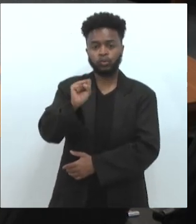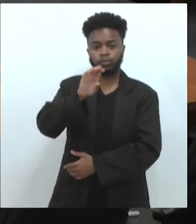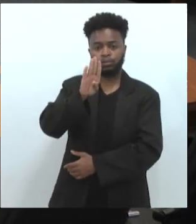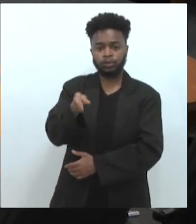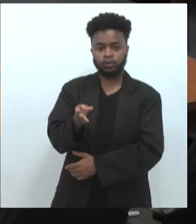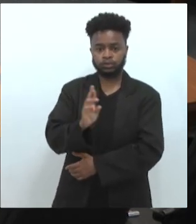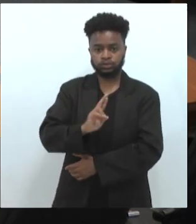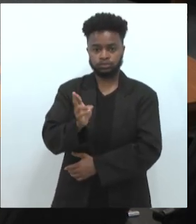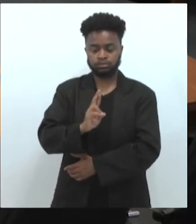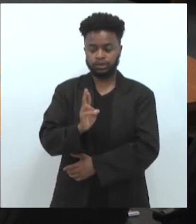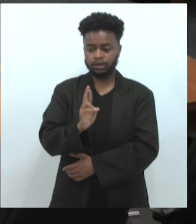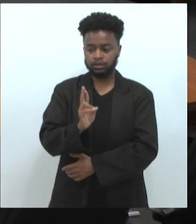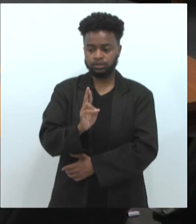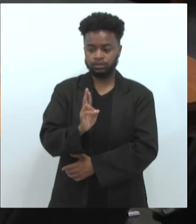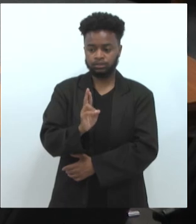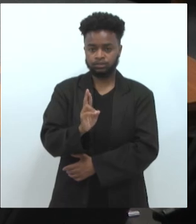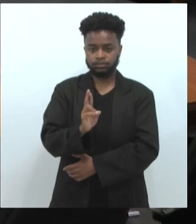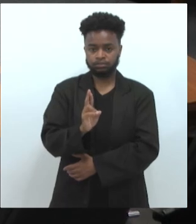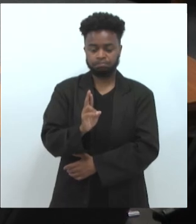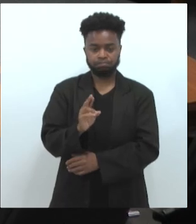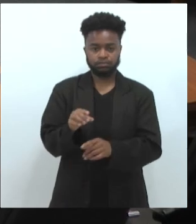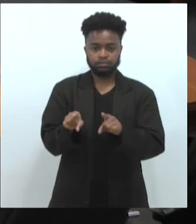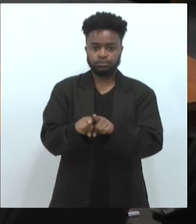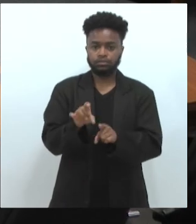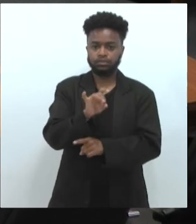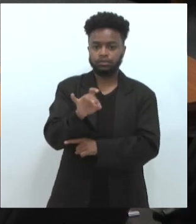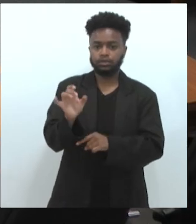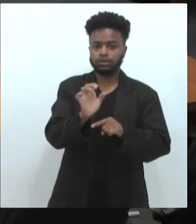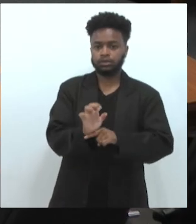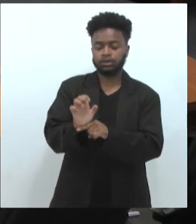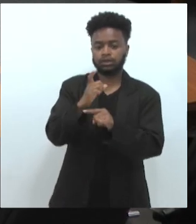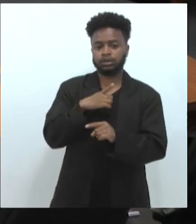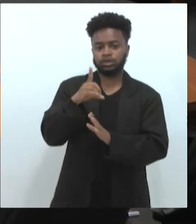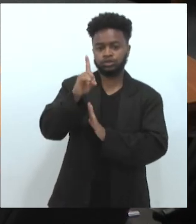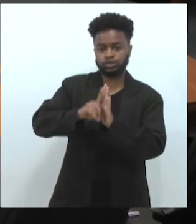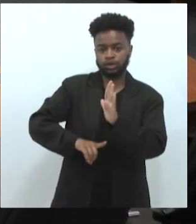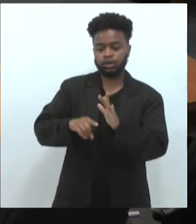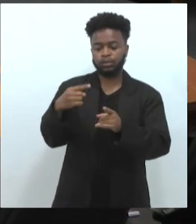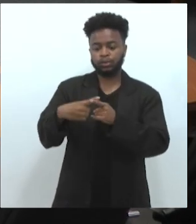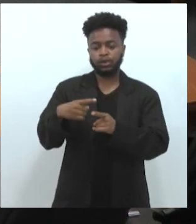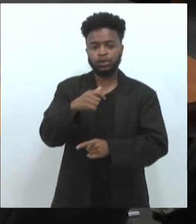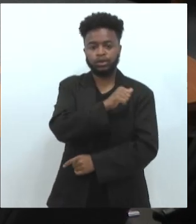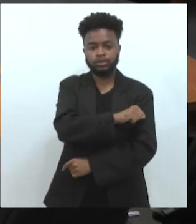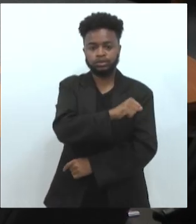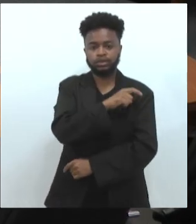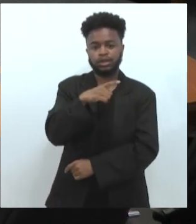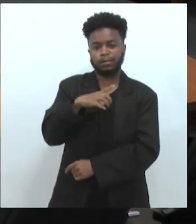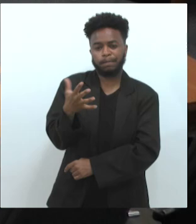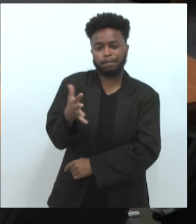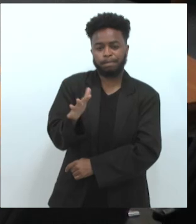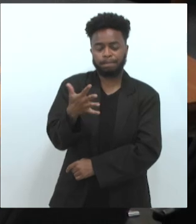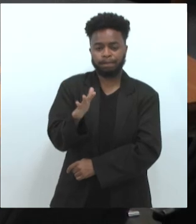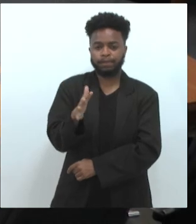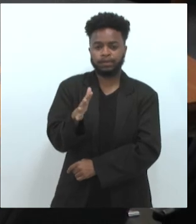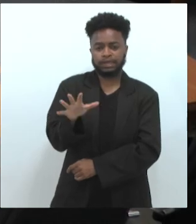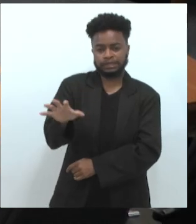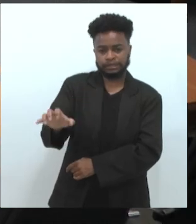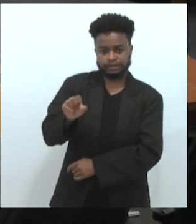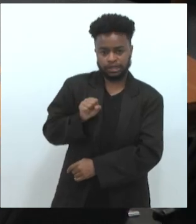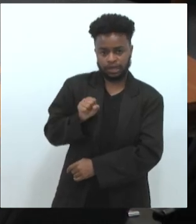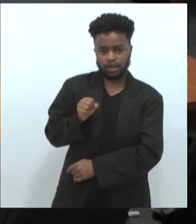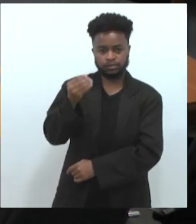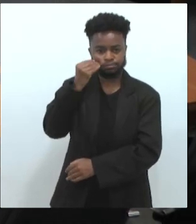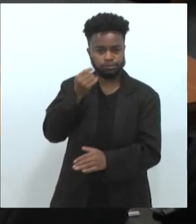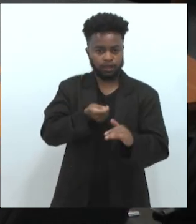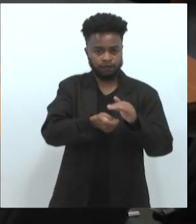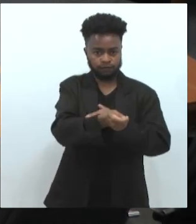reais, e cada estado tem direito, o Rio de Janeiro aproximadamente, a sacar para